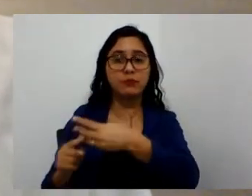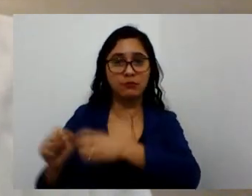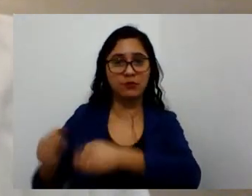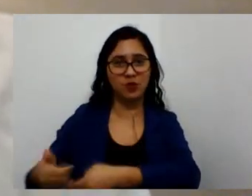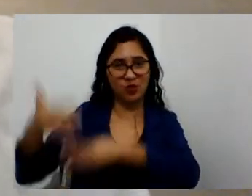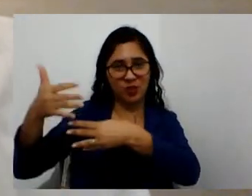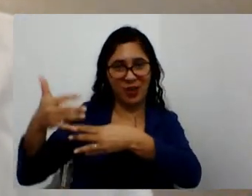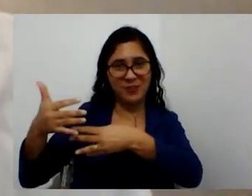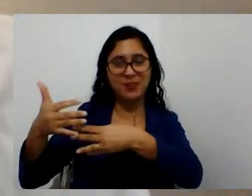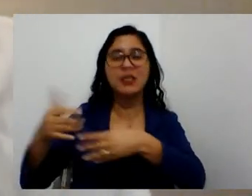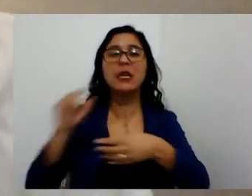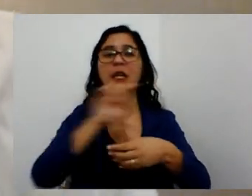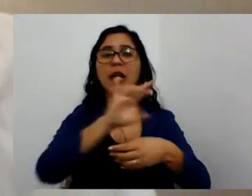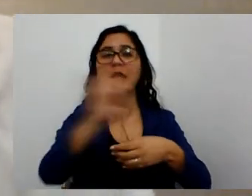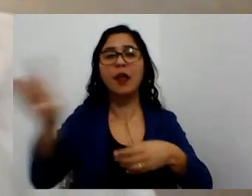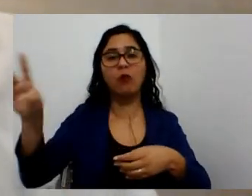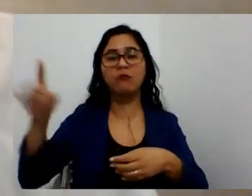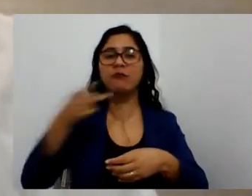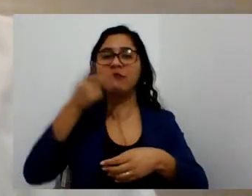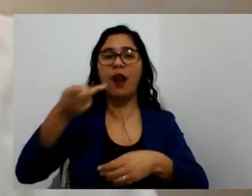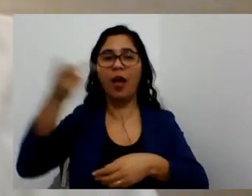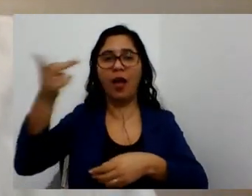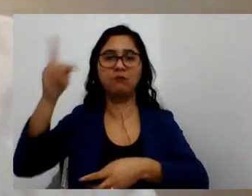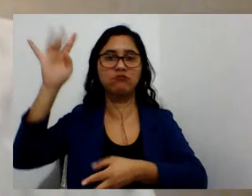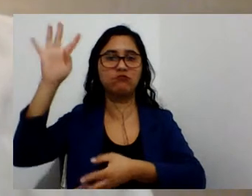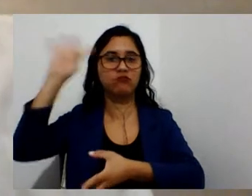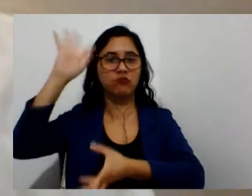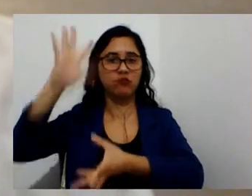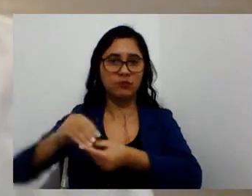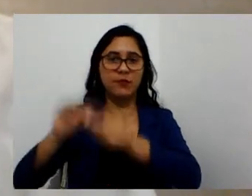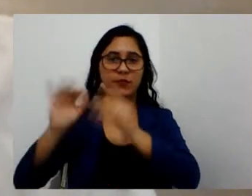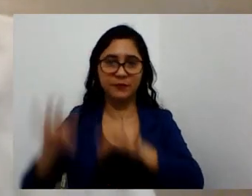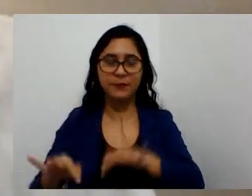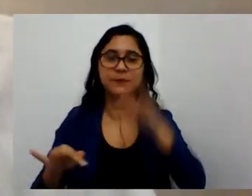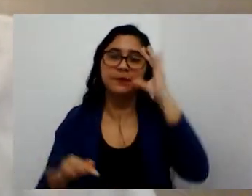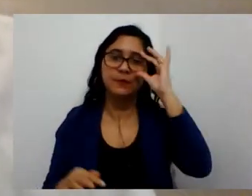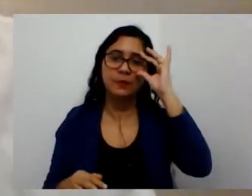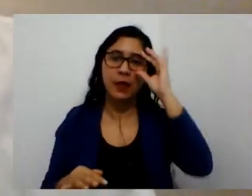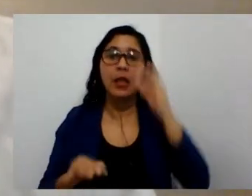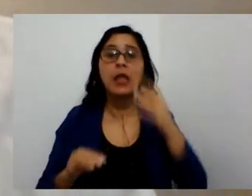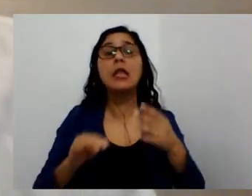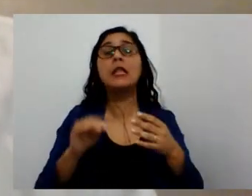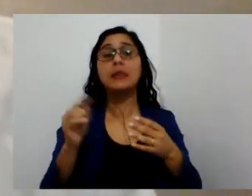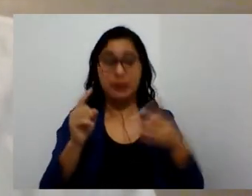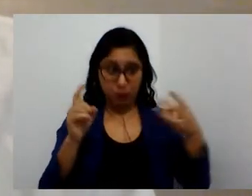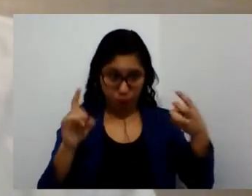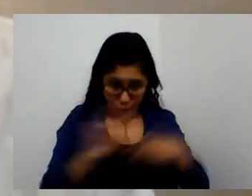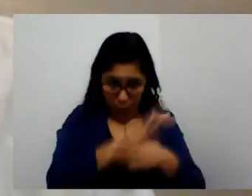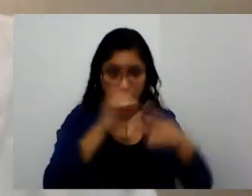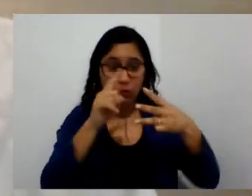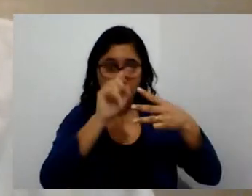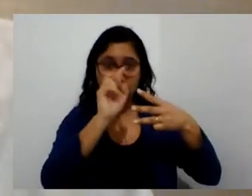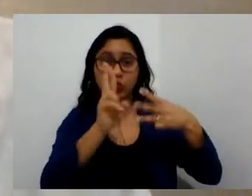das considerações finais. Depois disso, o professor Valbeck